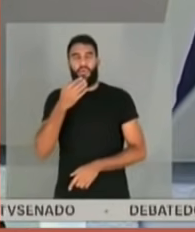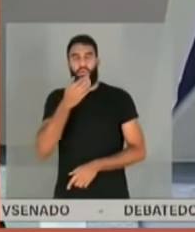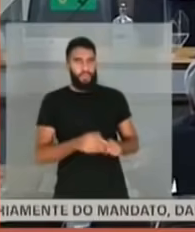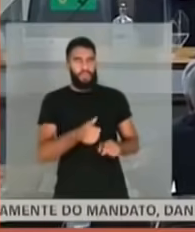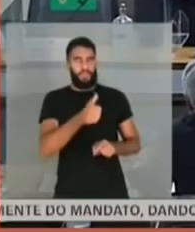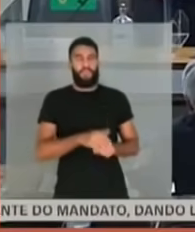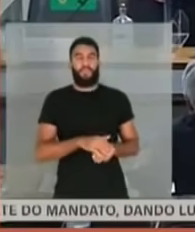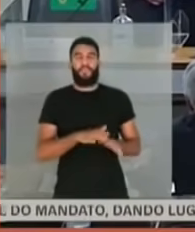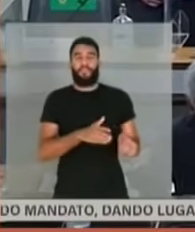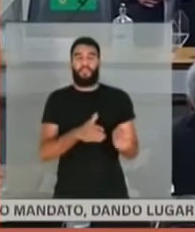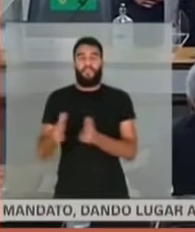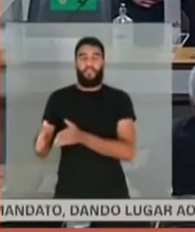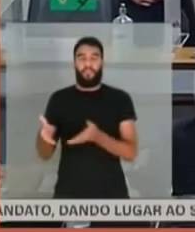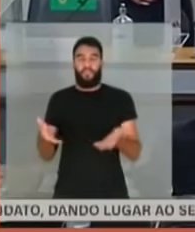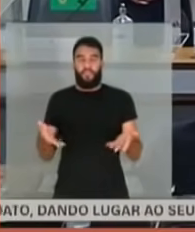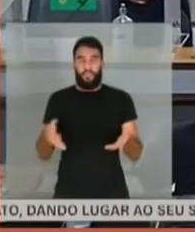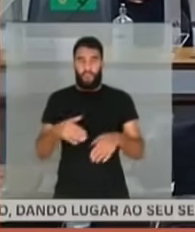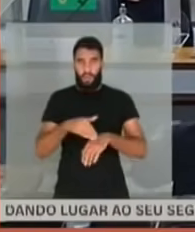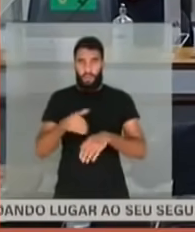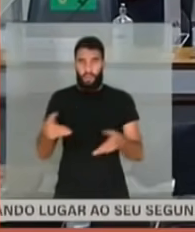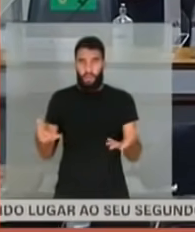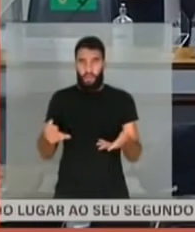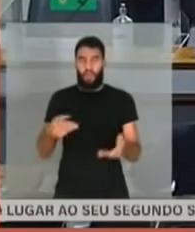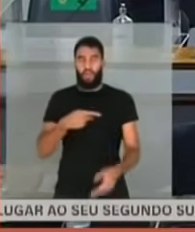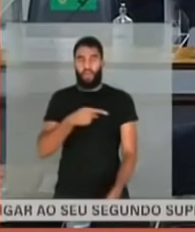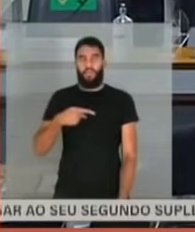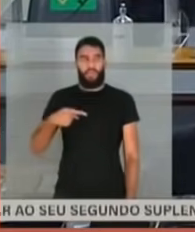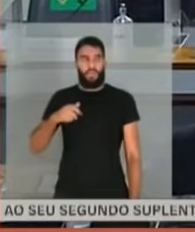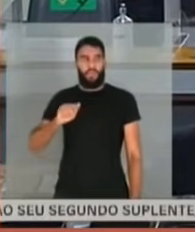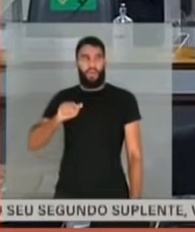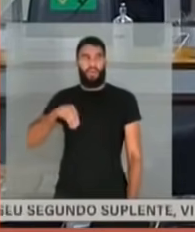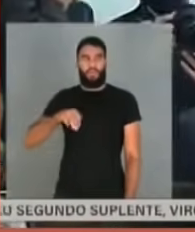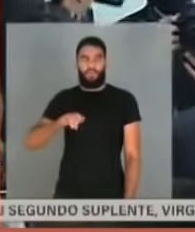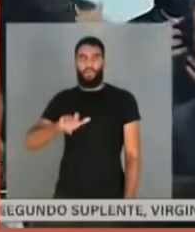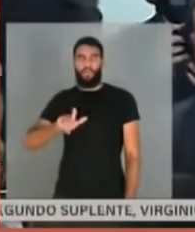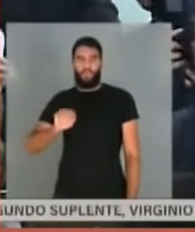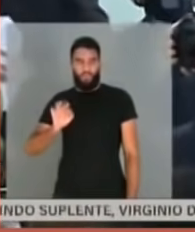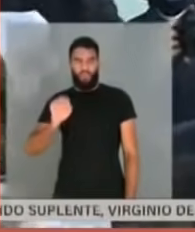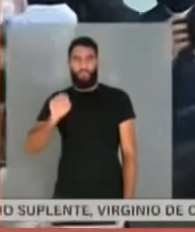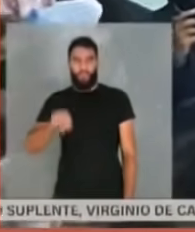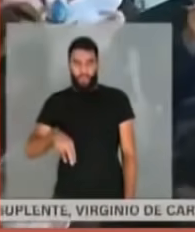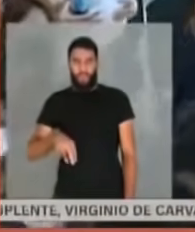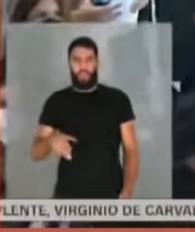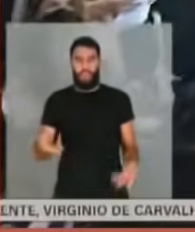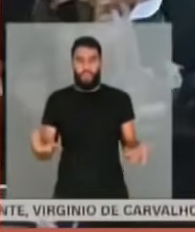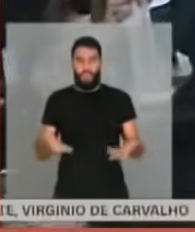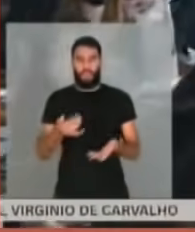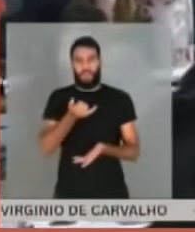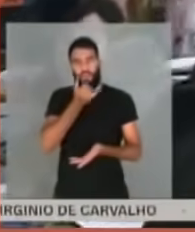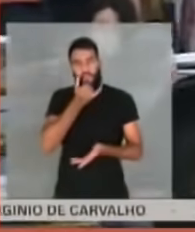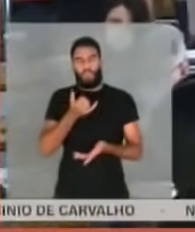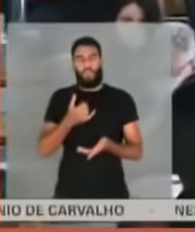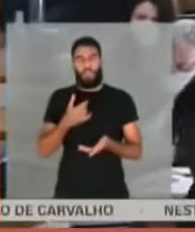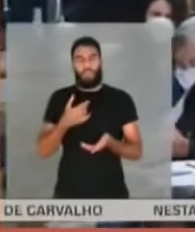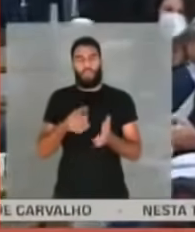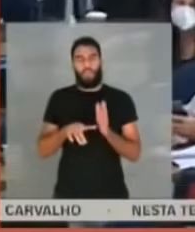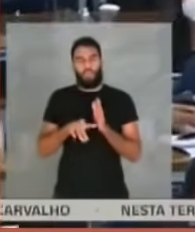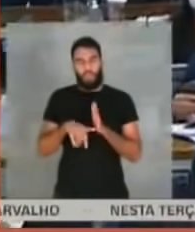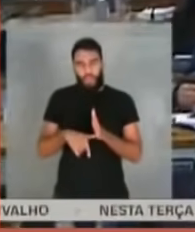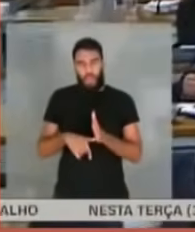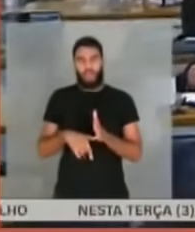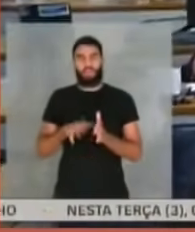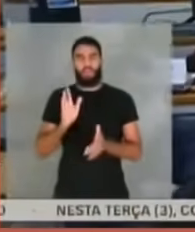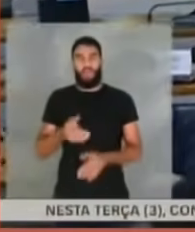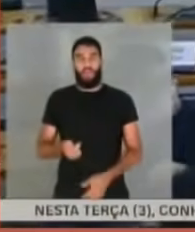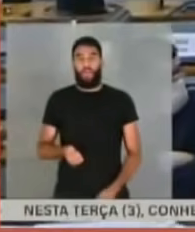mundo da corrupção, é o mundo das coisas feitas no escuro, que a CPI está jogando alguma luz. Evidentemente, ela não